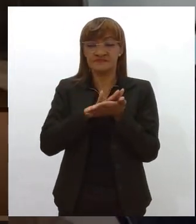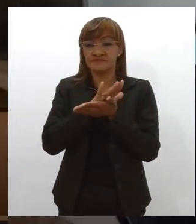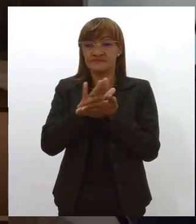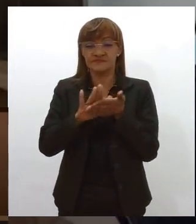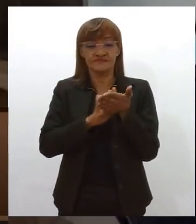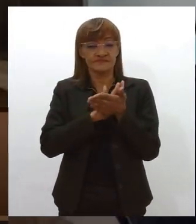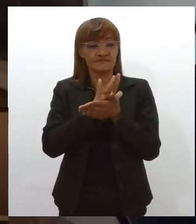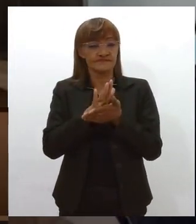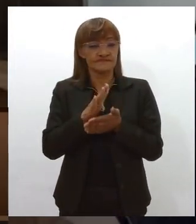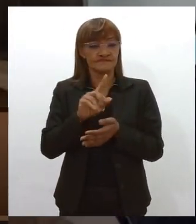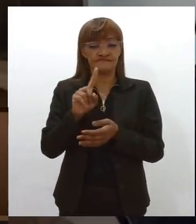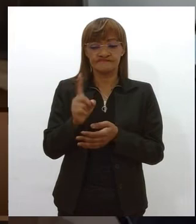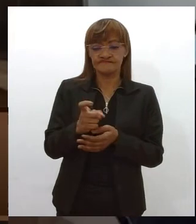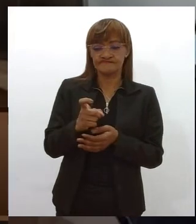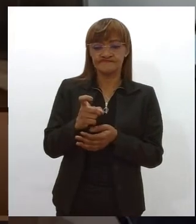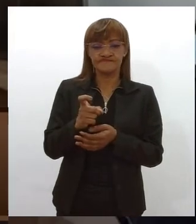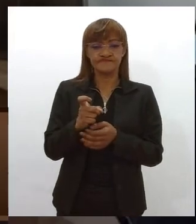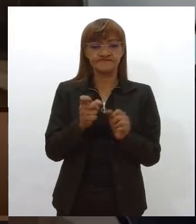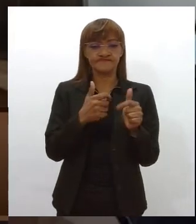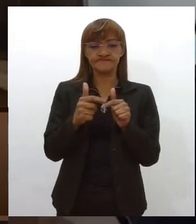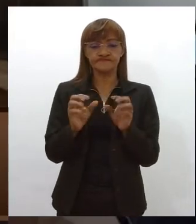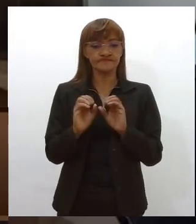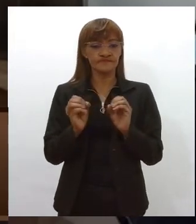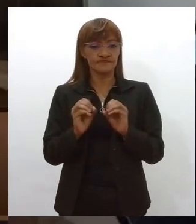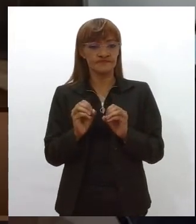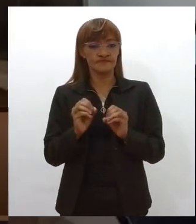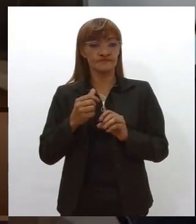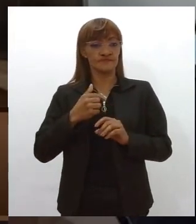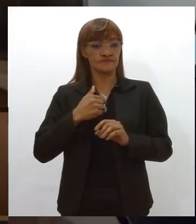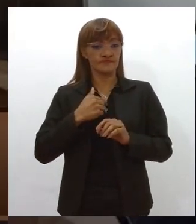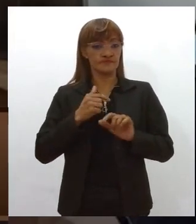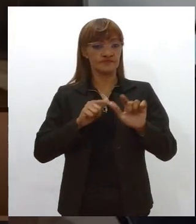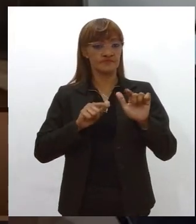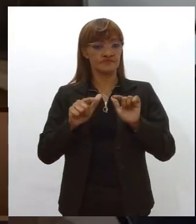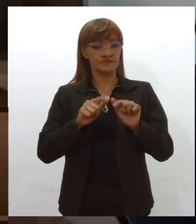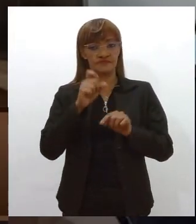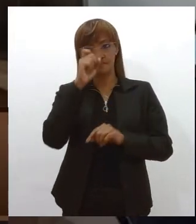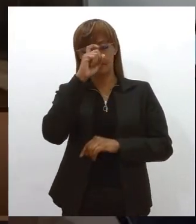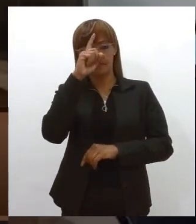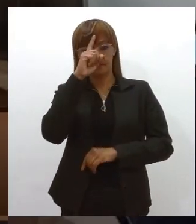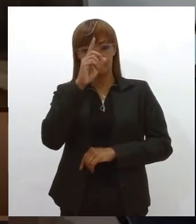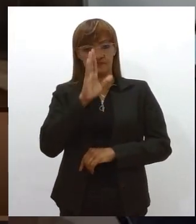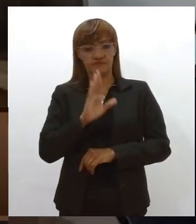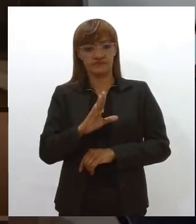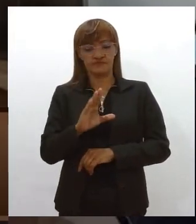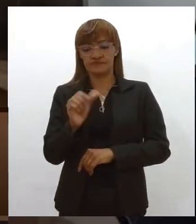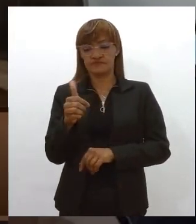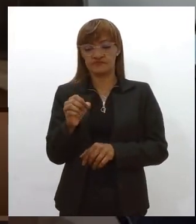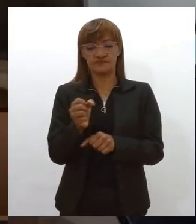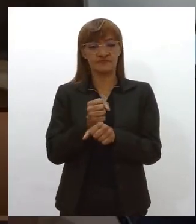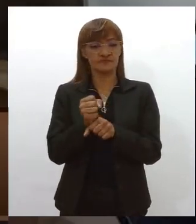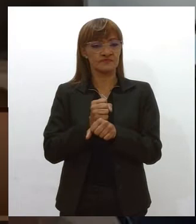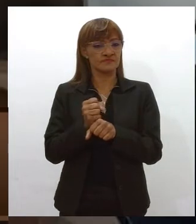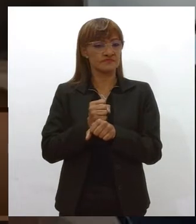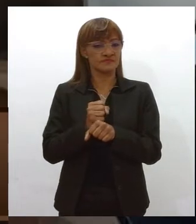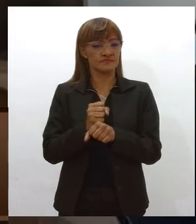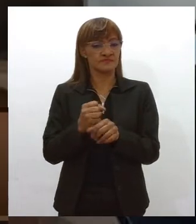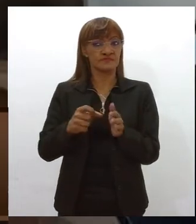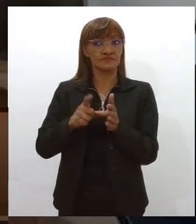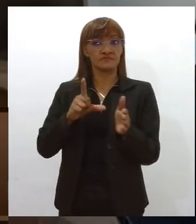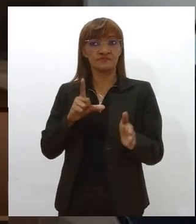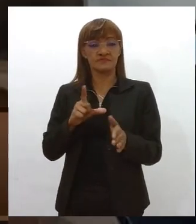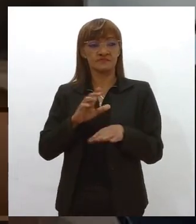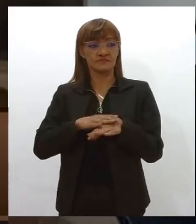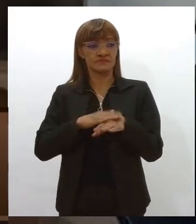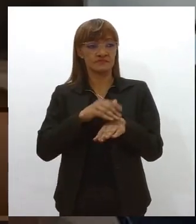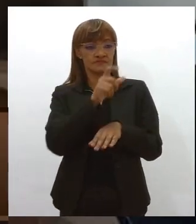eu trabalhei no município, eu trabalhava no hospital de lá, né, que eu sou médica há 10 anos, antes dele ser prefeito, então eu trabalhei